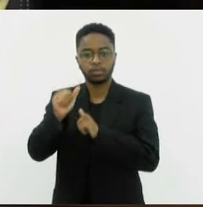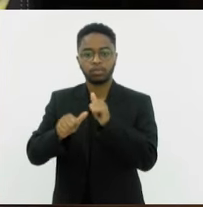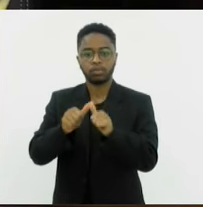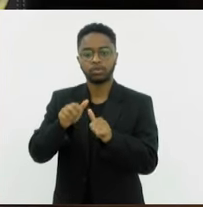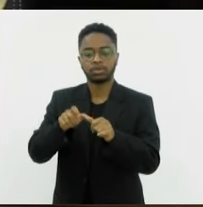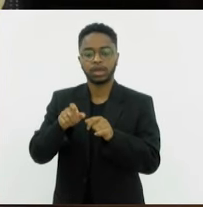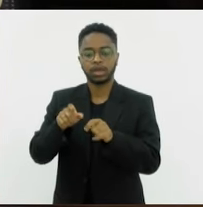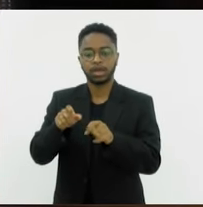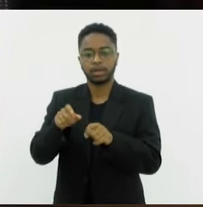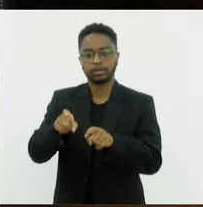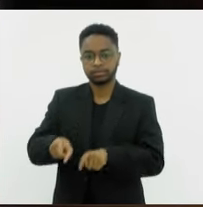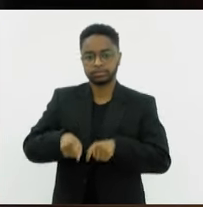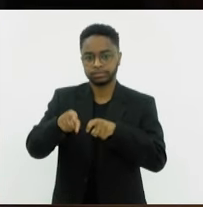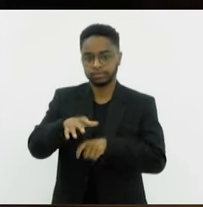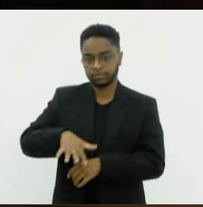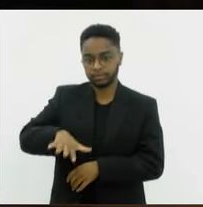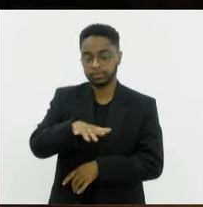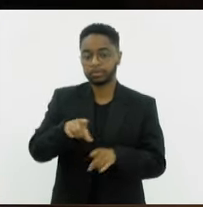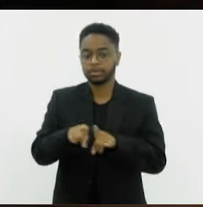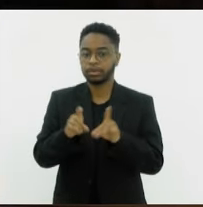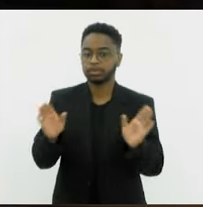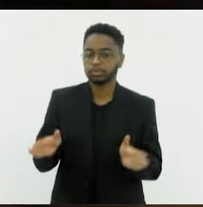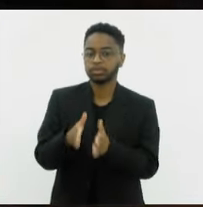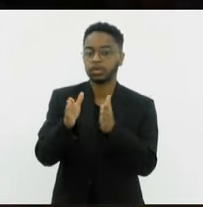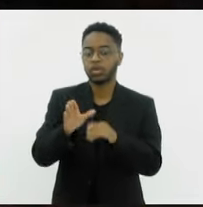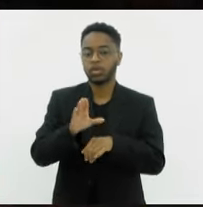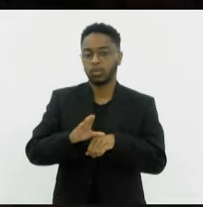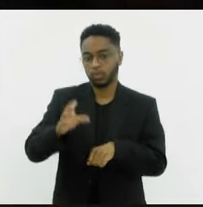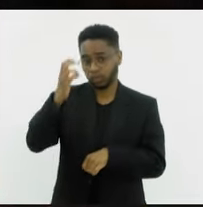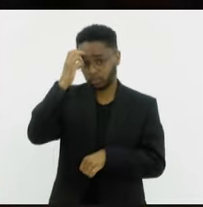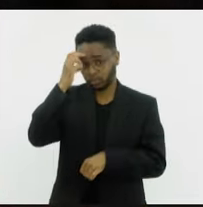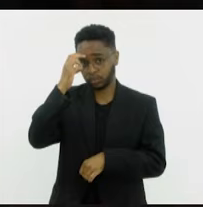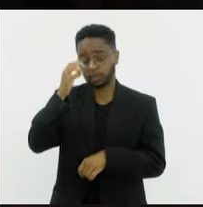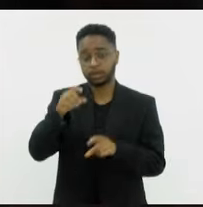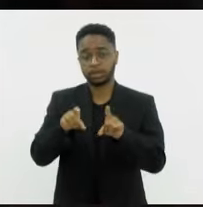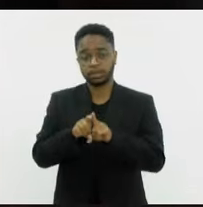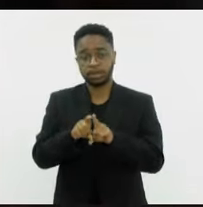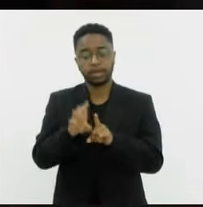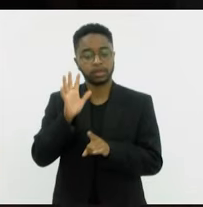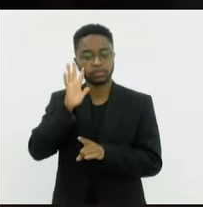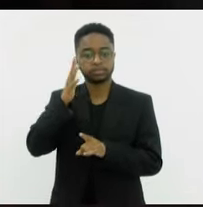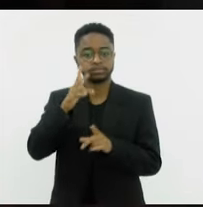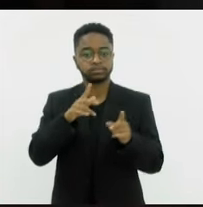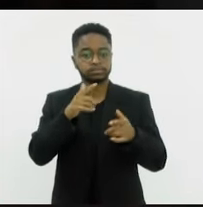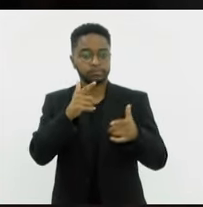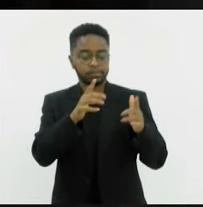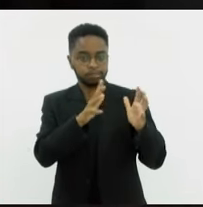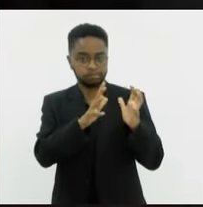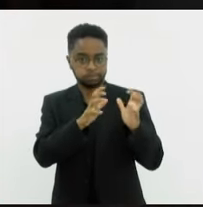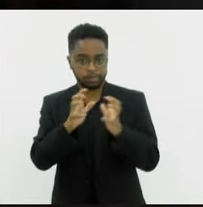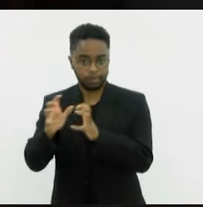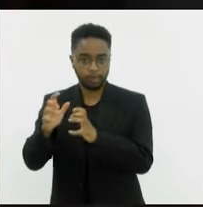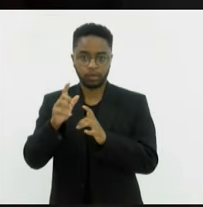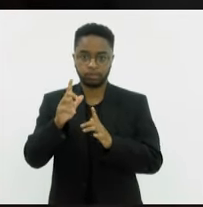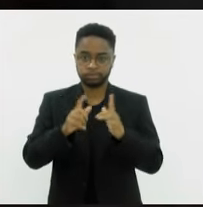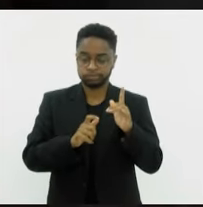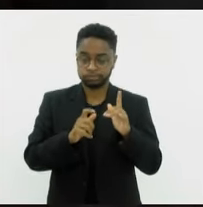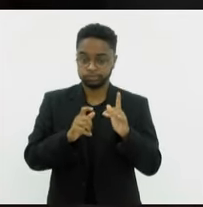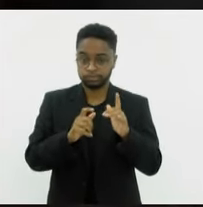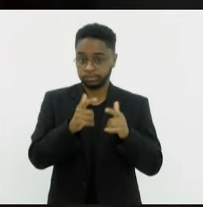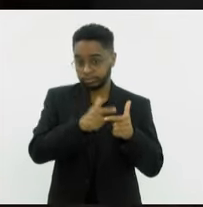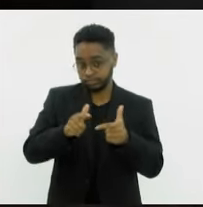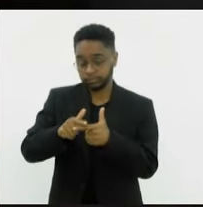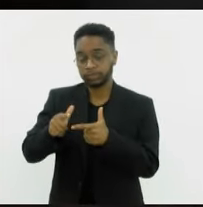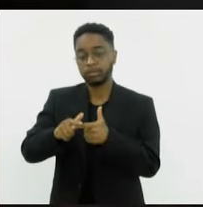de Promoção da Cultura, da Paz e Resolução de Conflitos, a ser celebrada anualmente na semana do dia 17